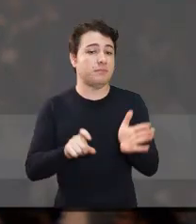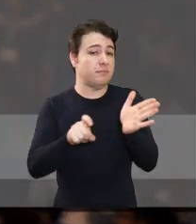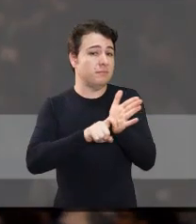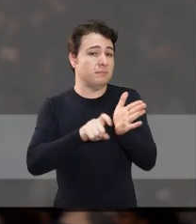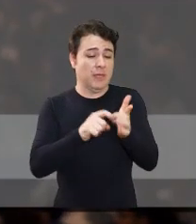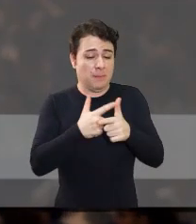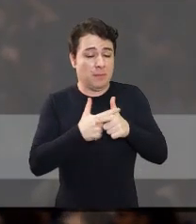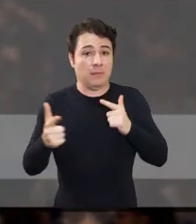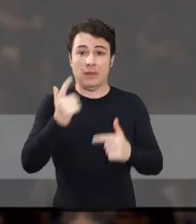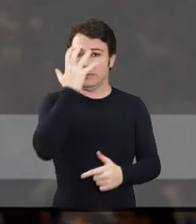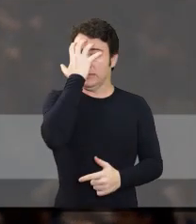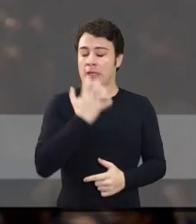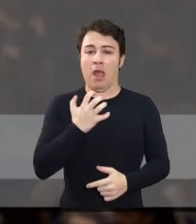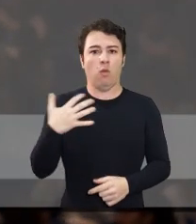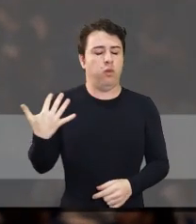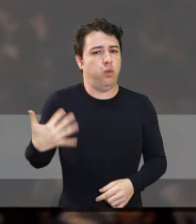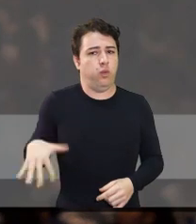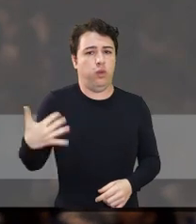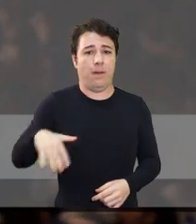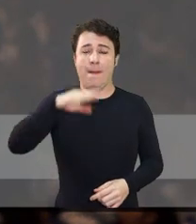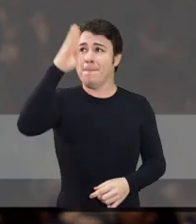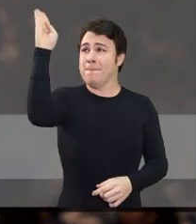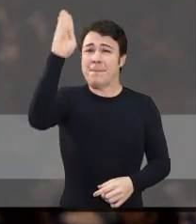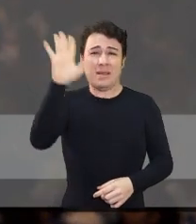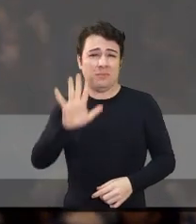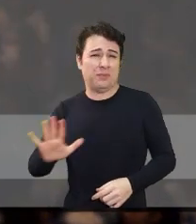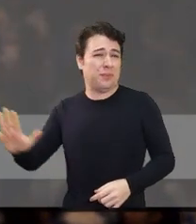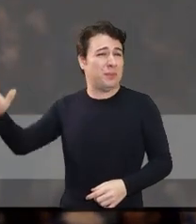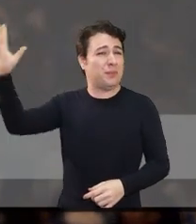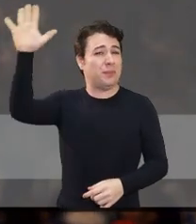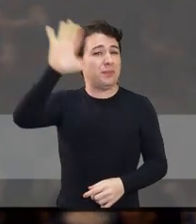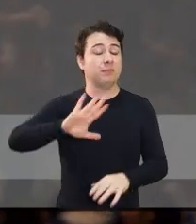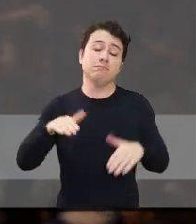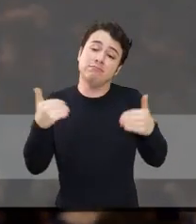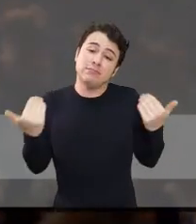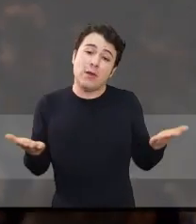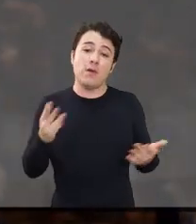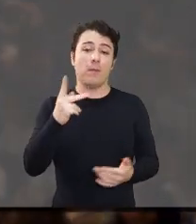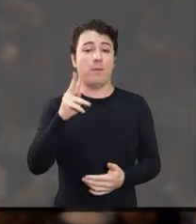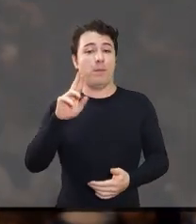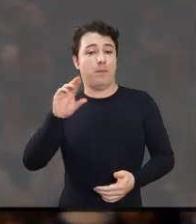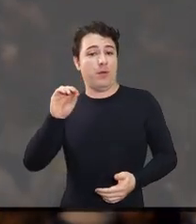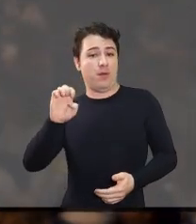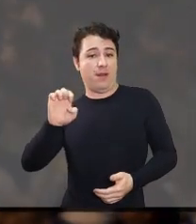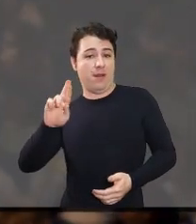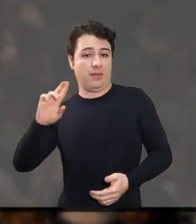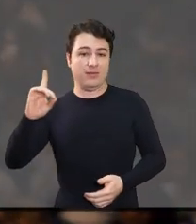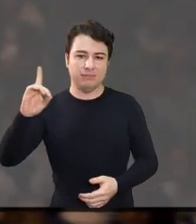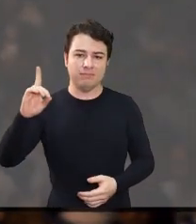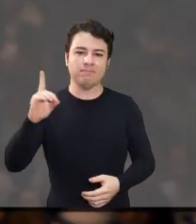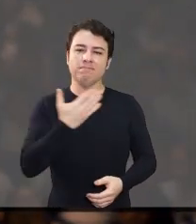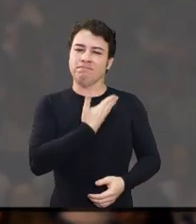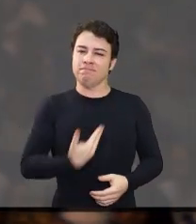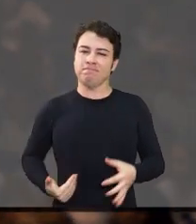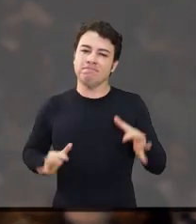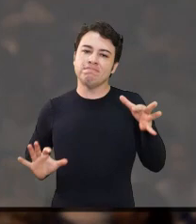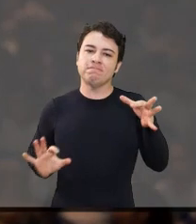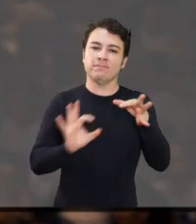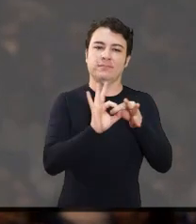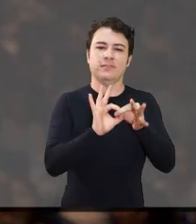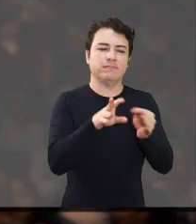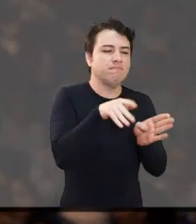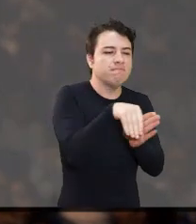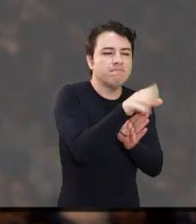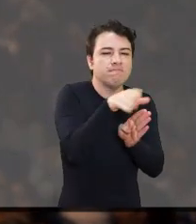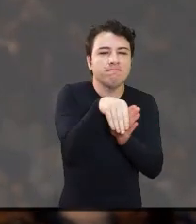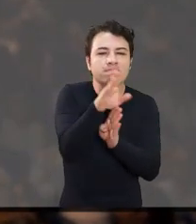sempre preocupante, né? Não só no nosso município, mas em todo o Brasil. Então esse programa ele tem essa